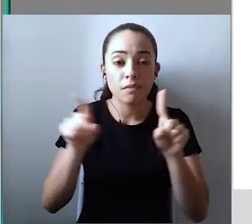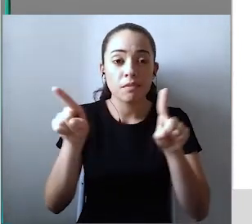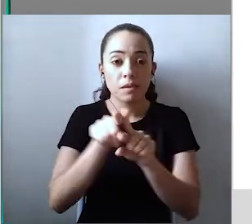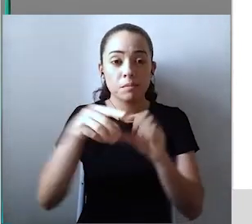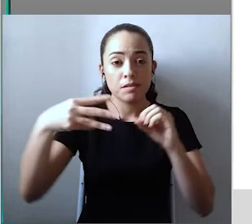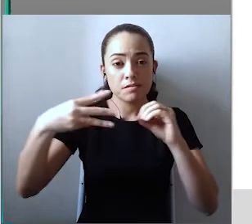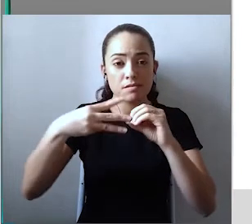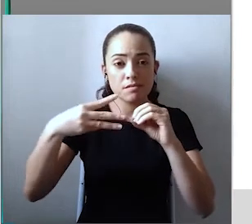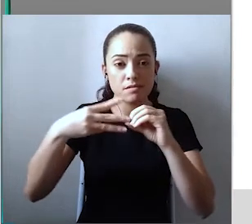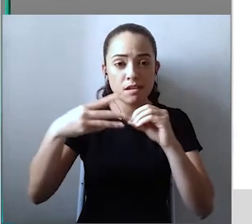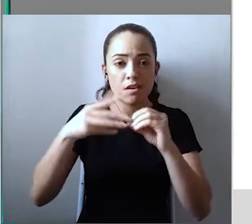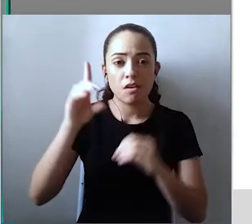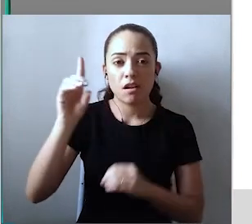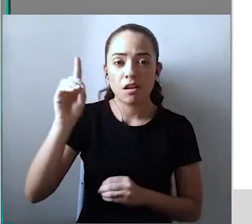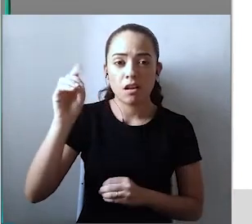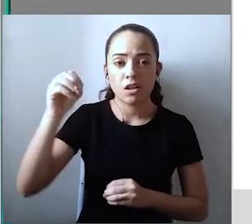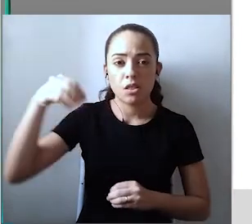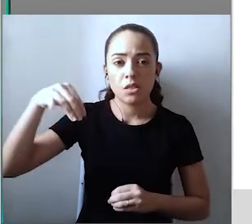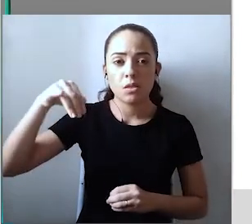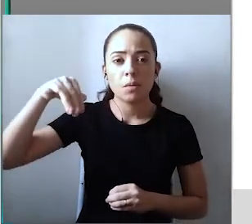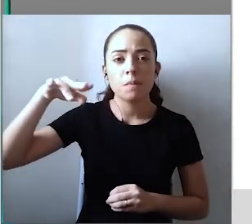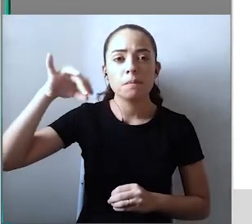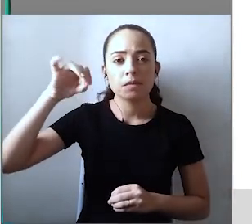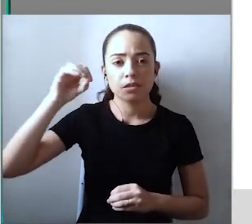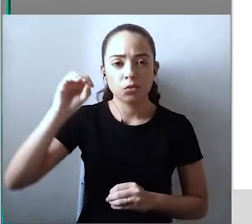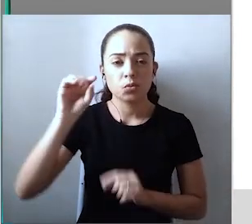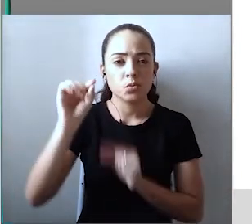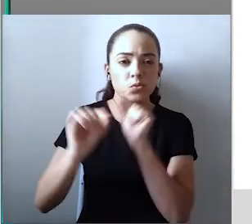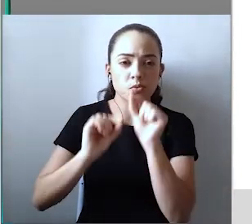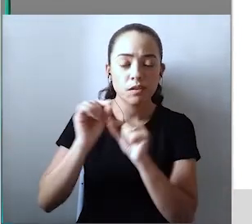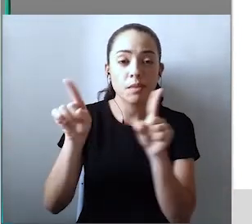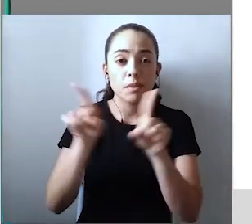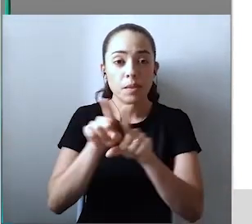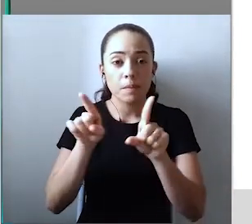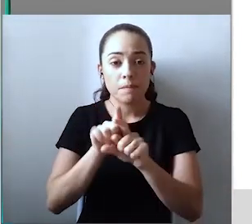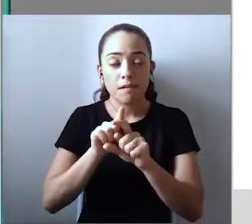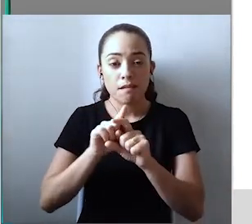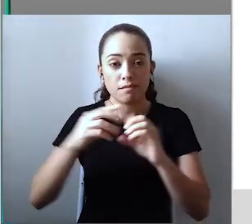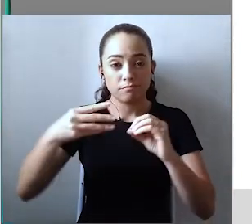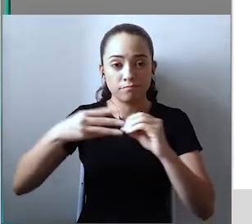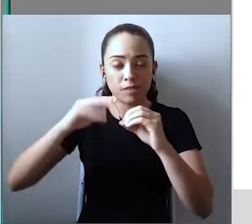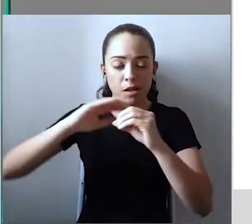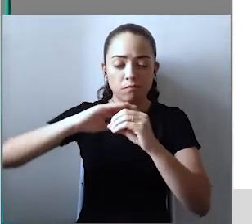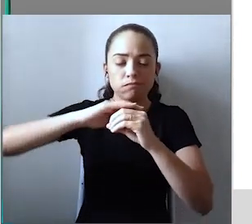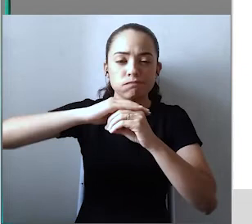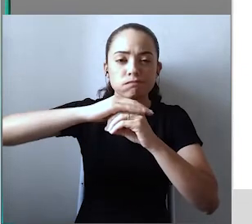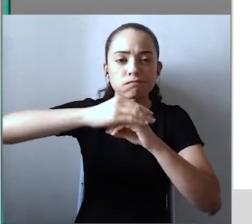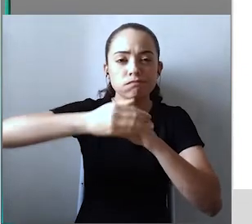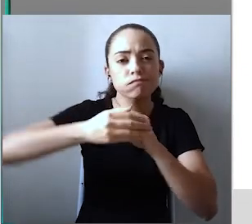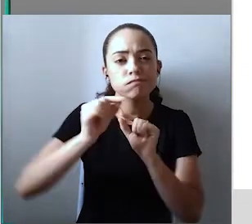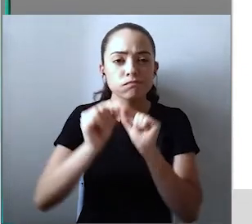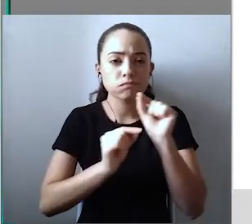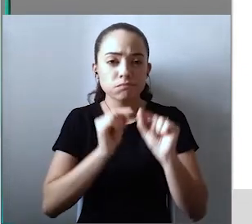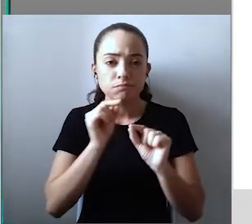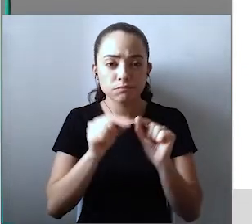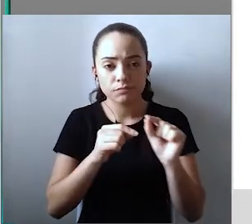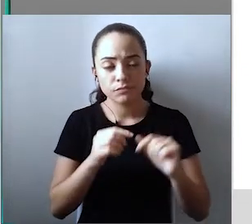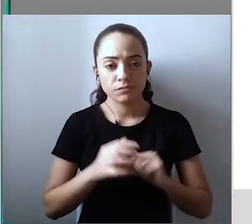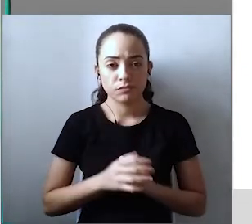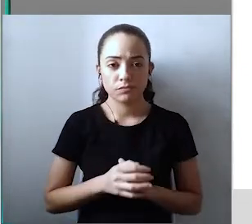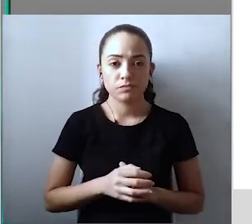celulares e as respectivas especializações de membrana, e entender os arranjos do epitélio de revestimento.